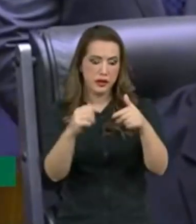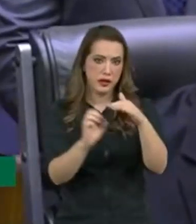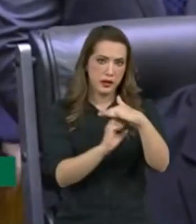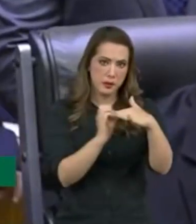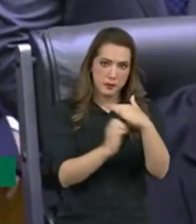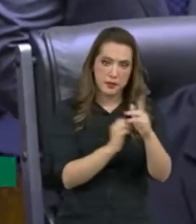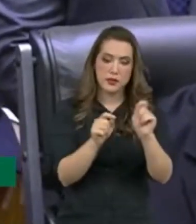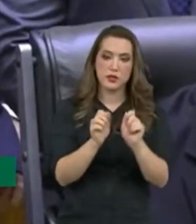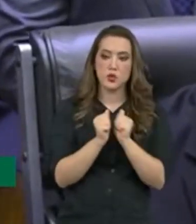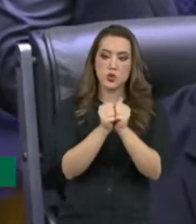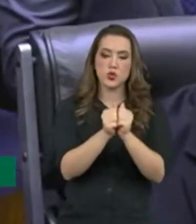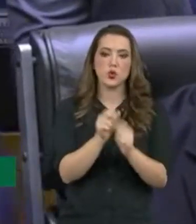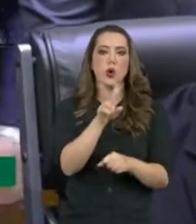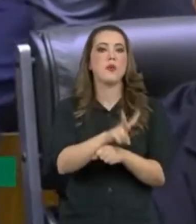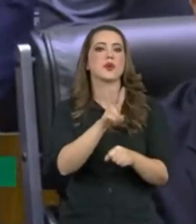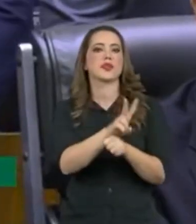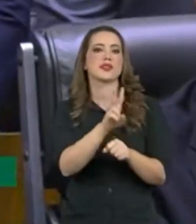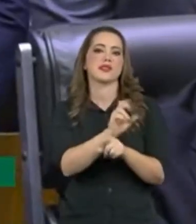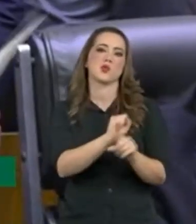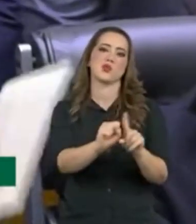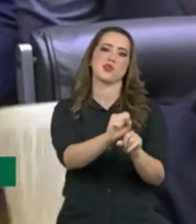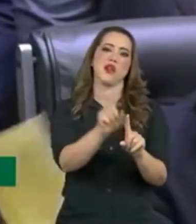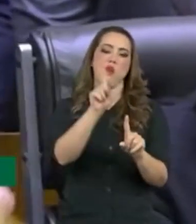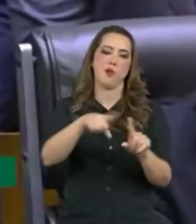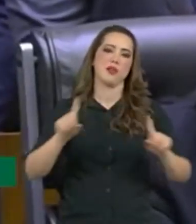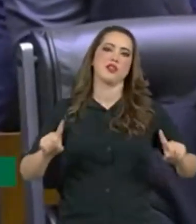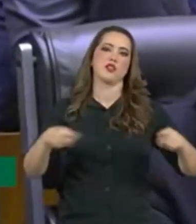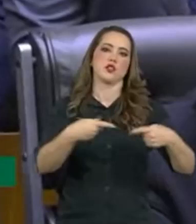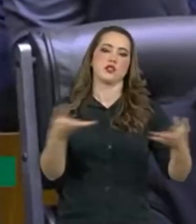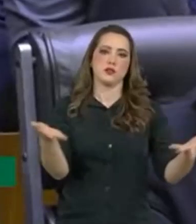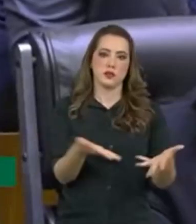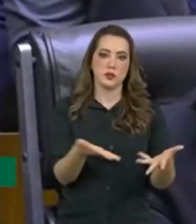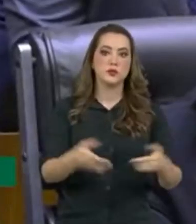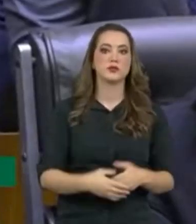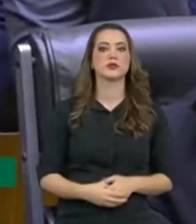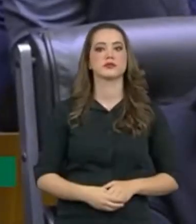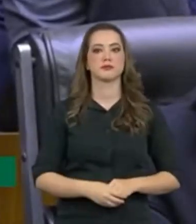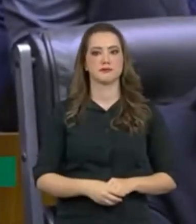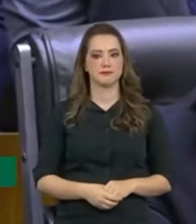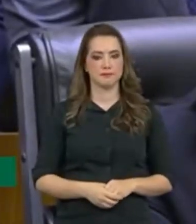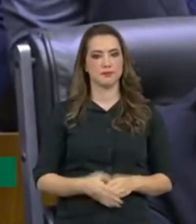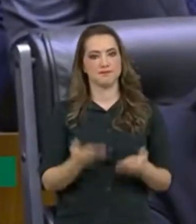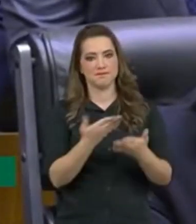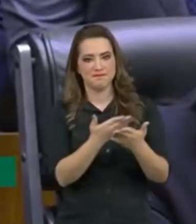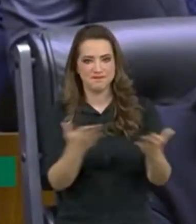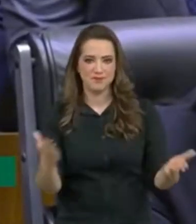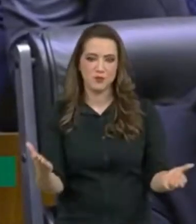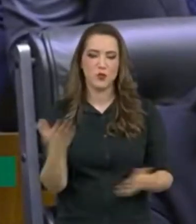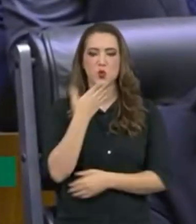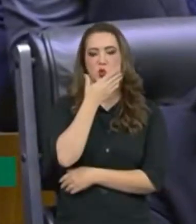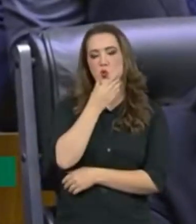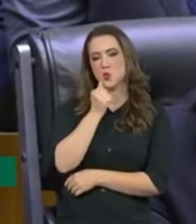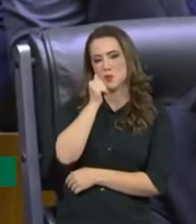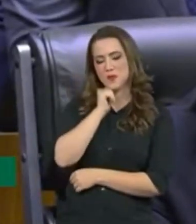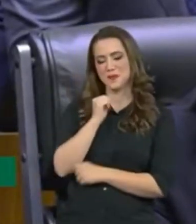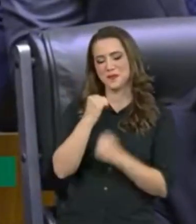proteção social é um grande desafio nos tempos de hoje. Senhoras e